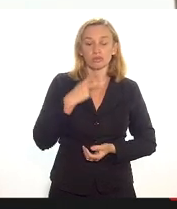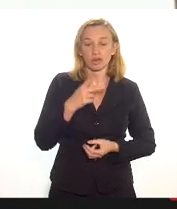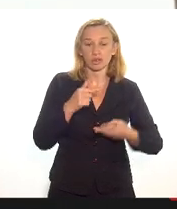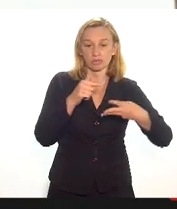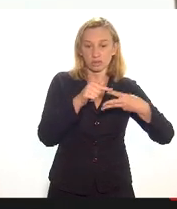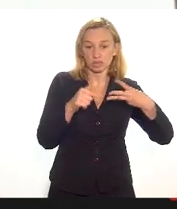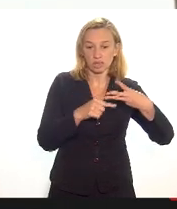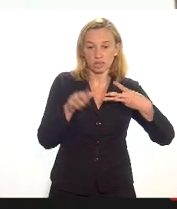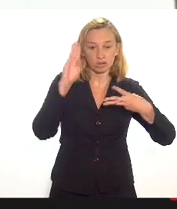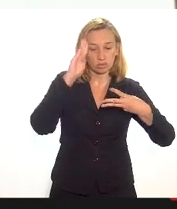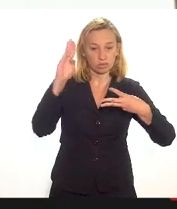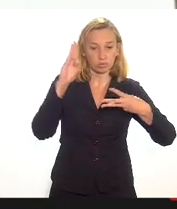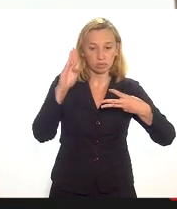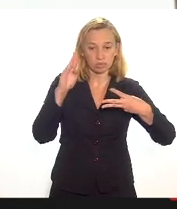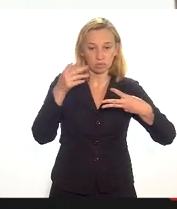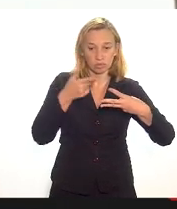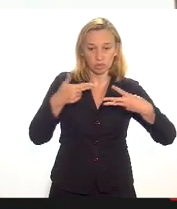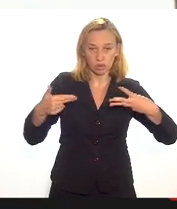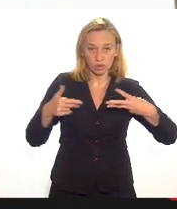fatores: